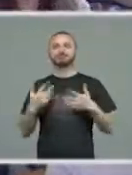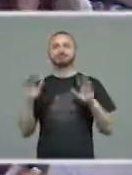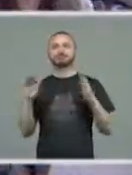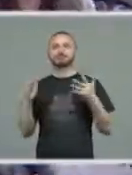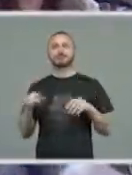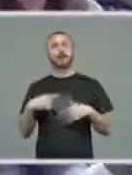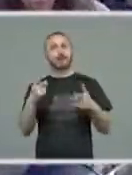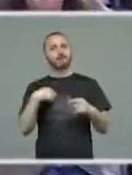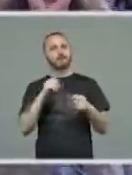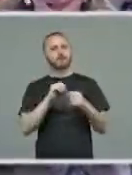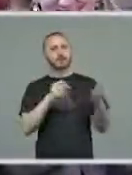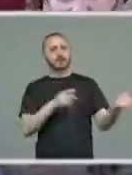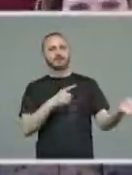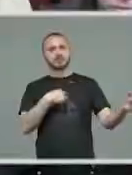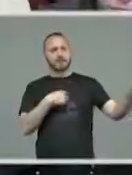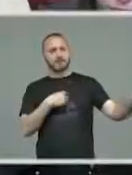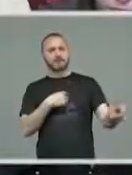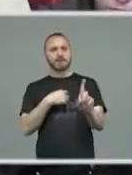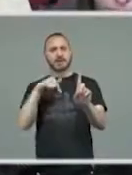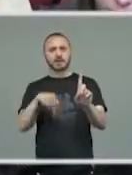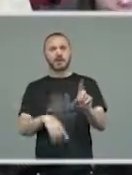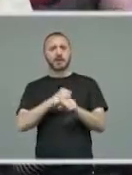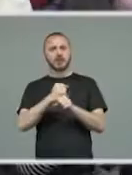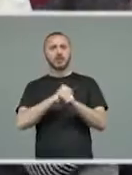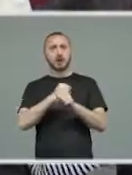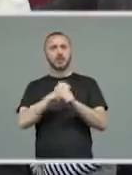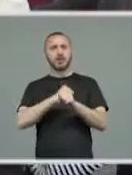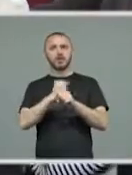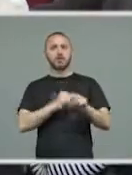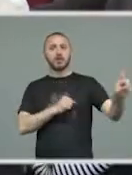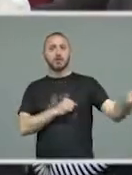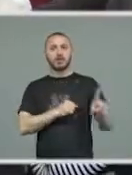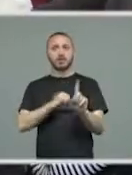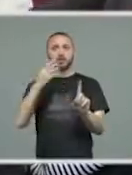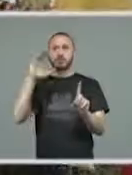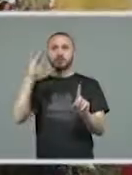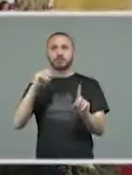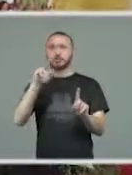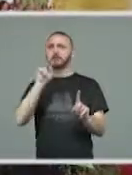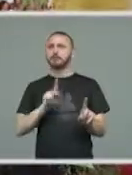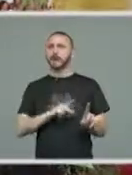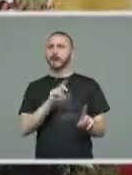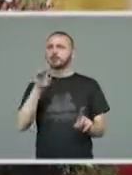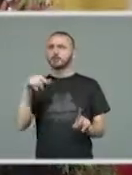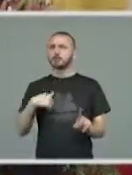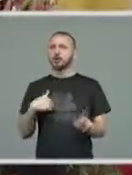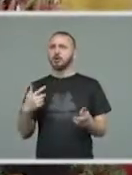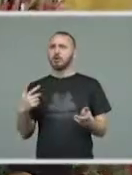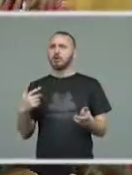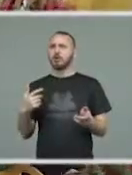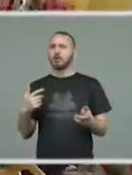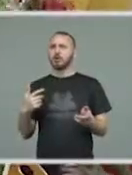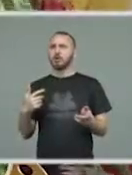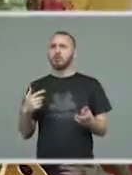É isso que te fez e te faz vir a Curitiba. O padre é apenas um pretexto, um